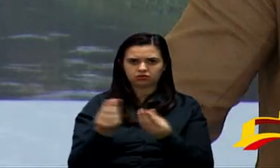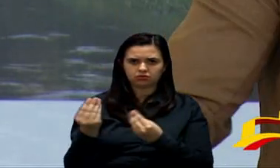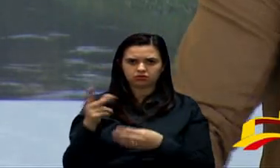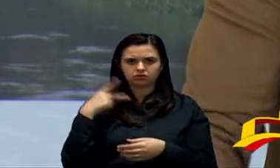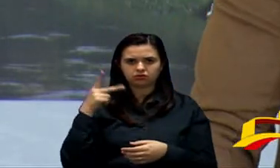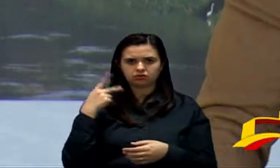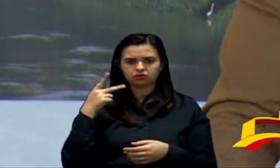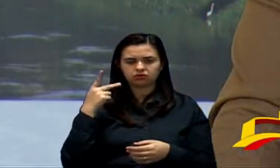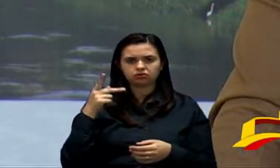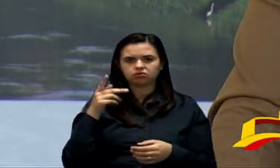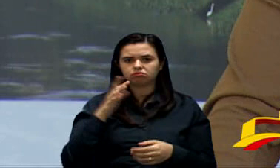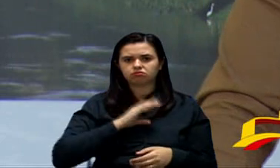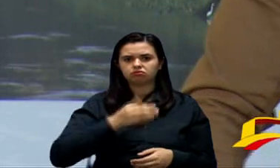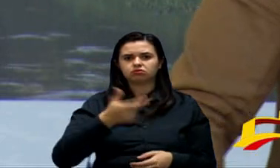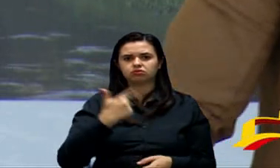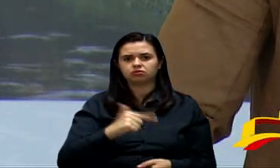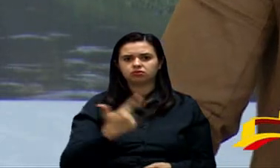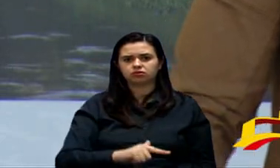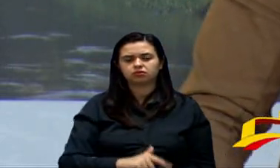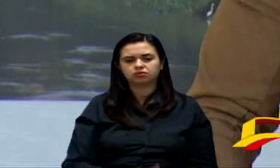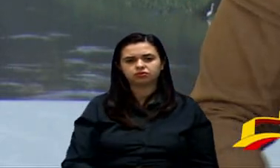fazer.